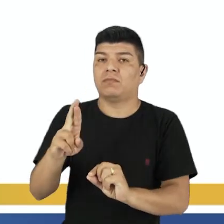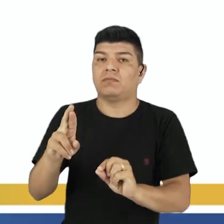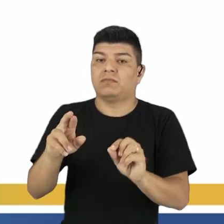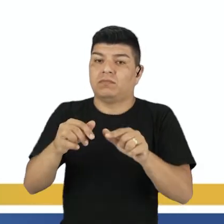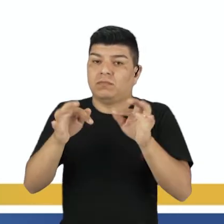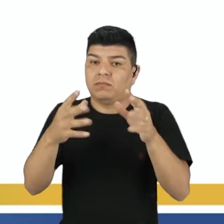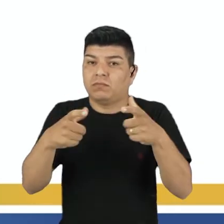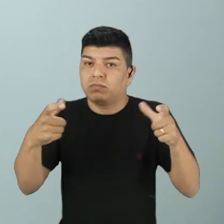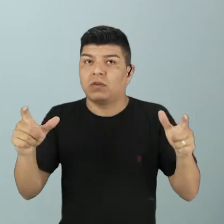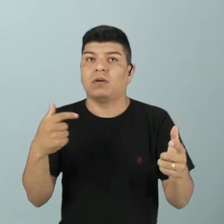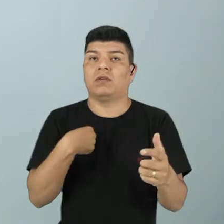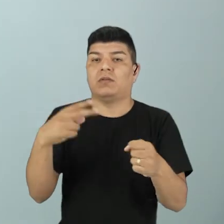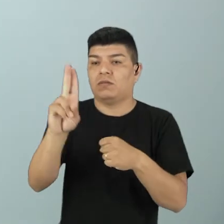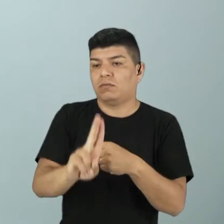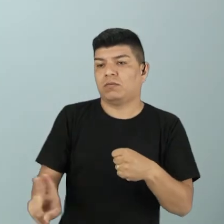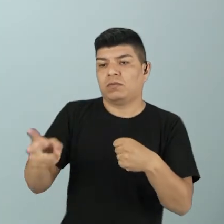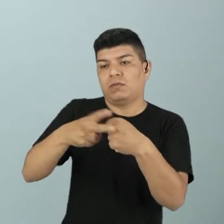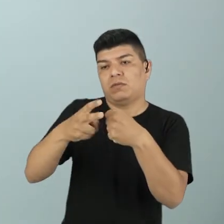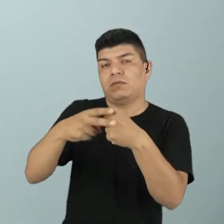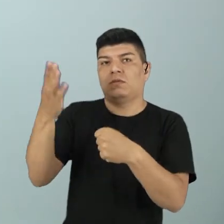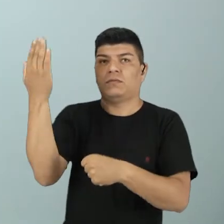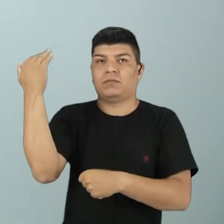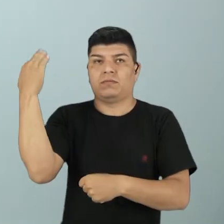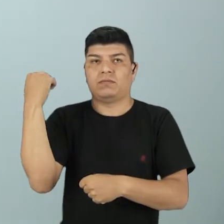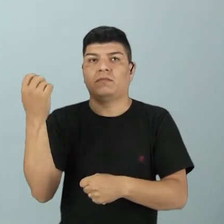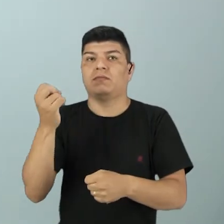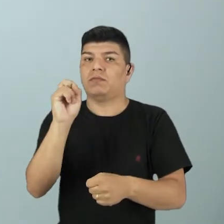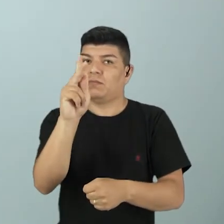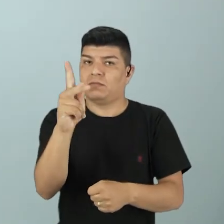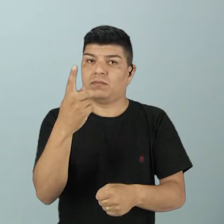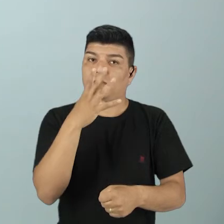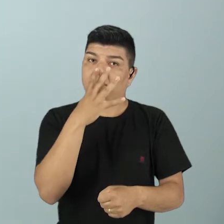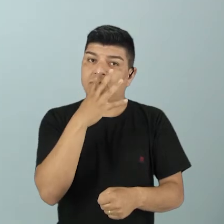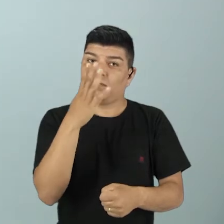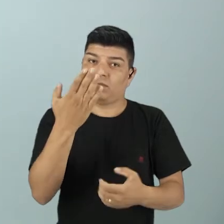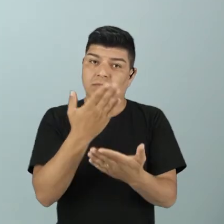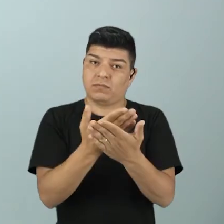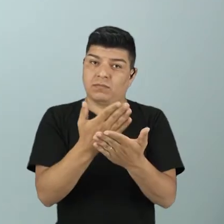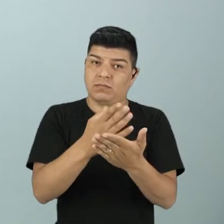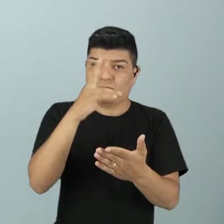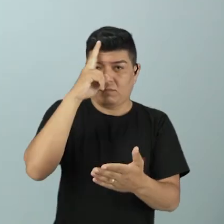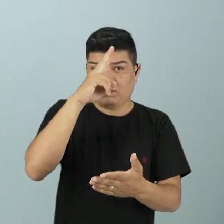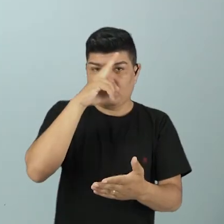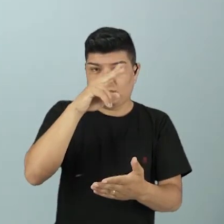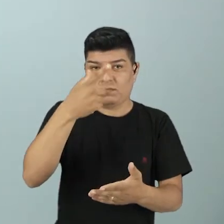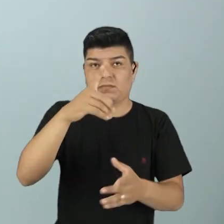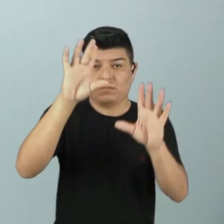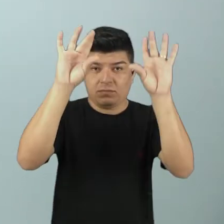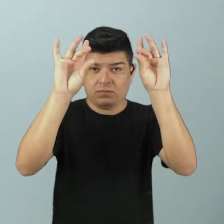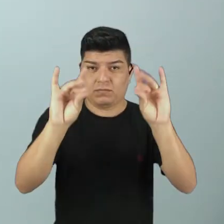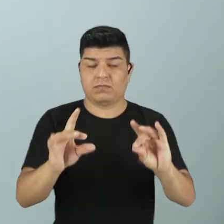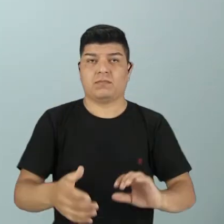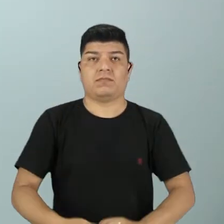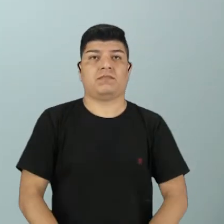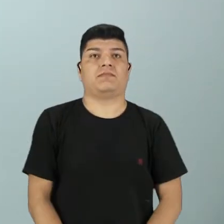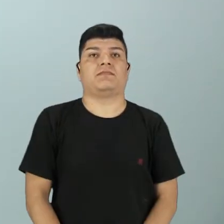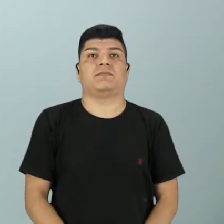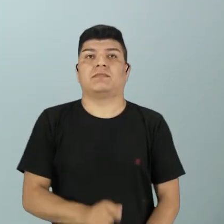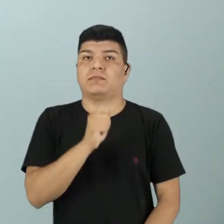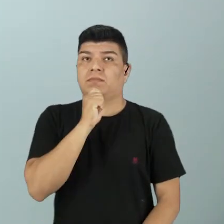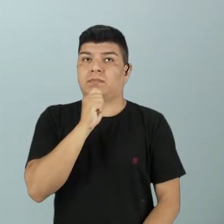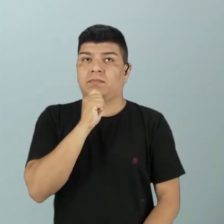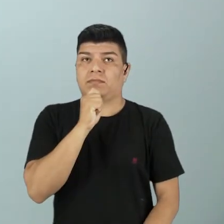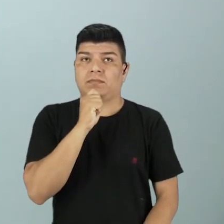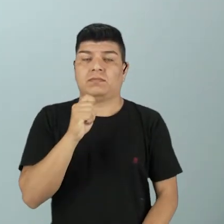longa, você tem que usar o seu verbo no passado, ok? Depois vocês podem assistir a aula lá para relembrar esses detalhes. Ainda